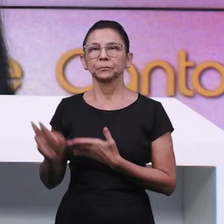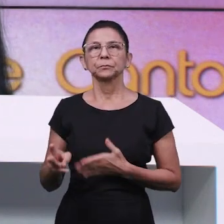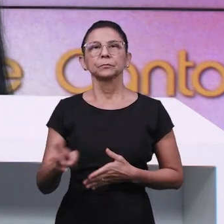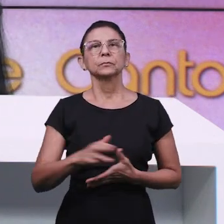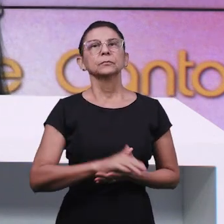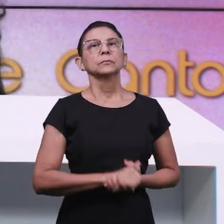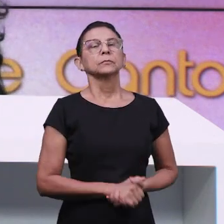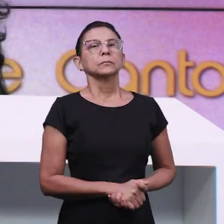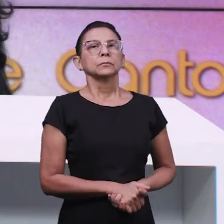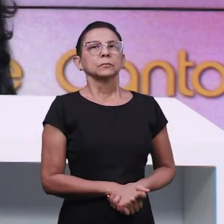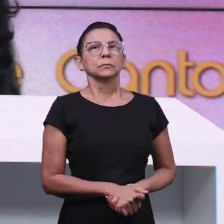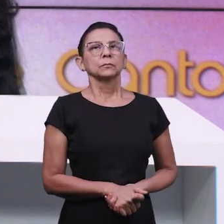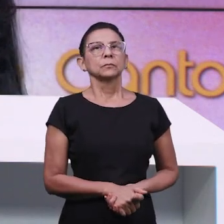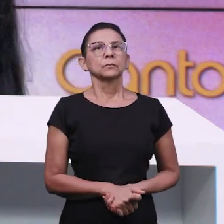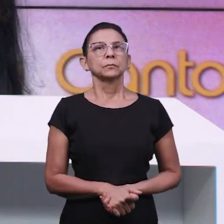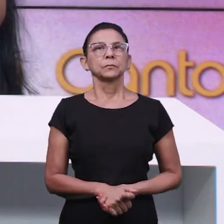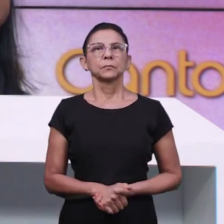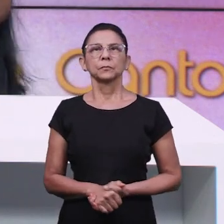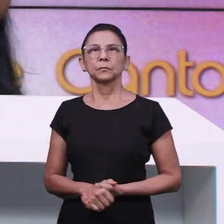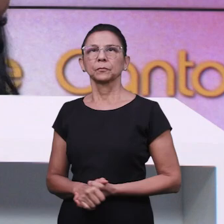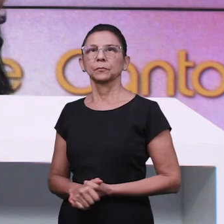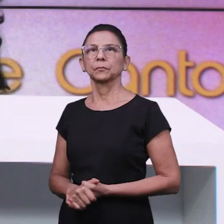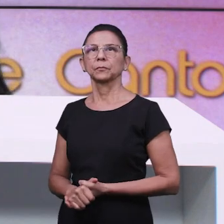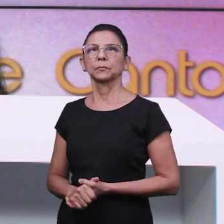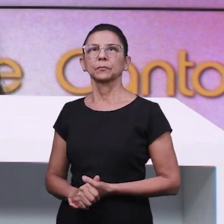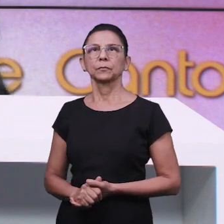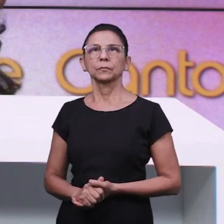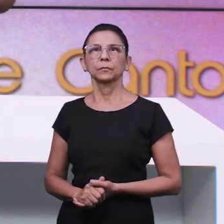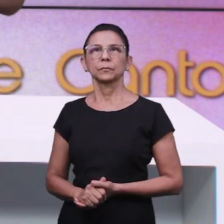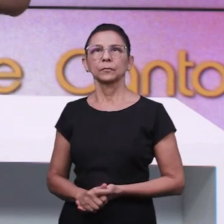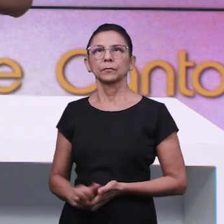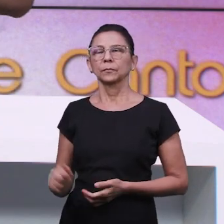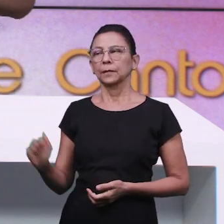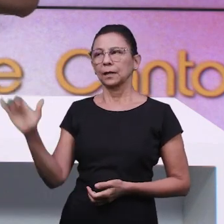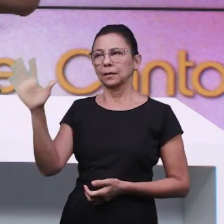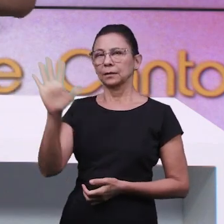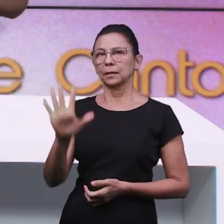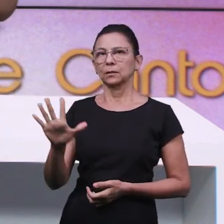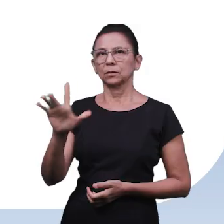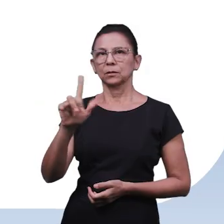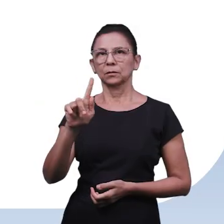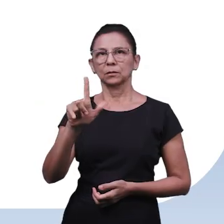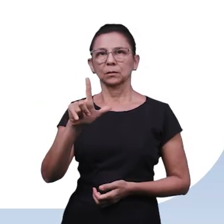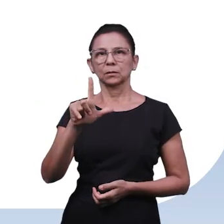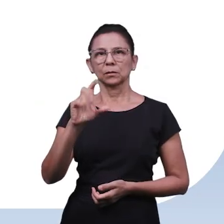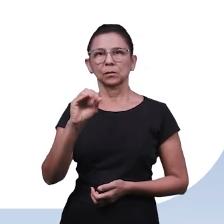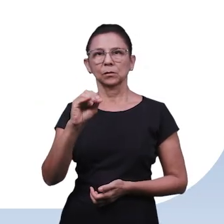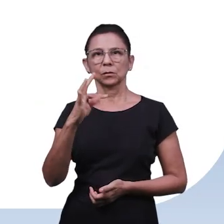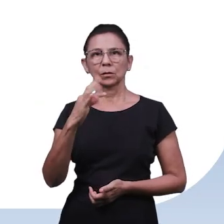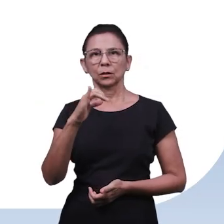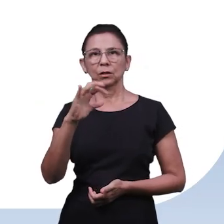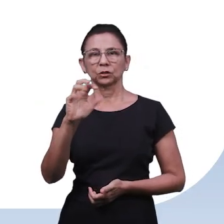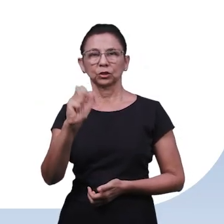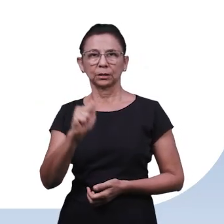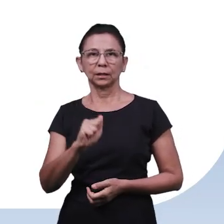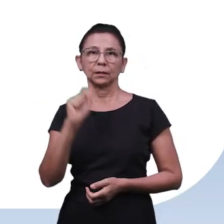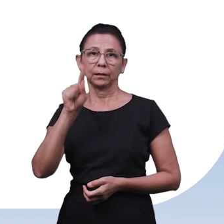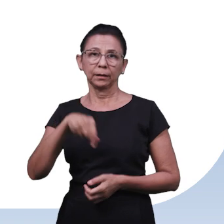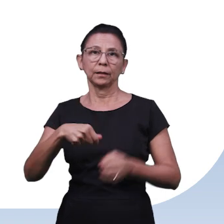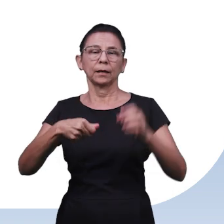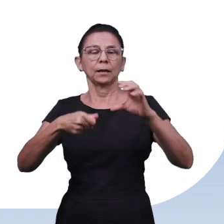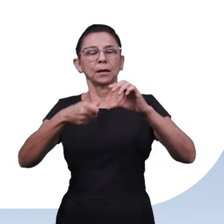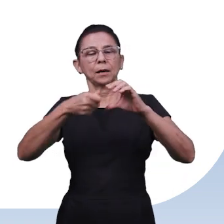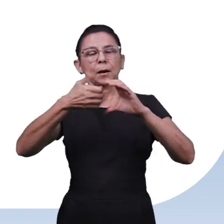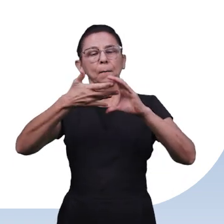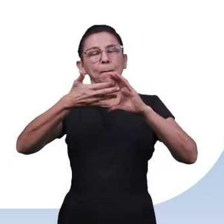Seguimos. Essa região, nós já sabemos que é a região glótica, região das pregas vocais. E